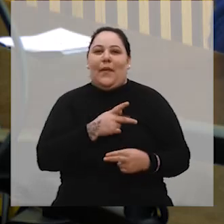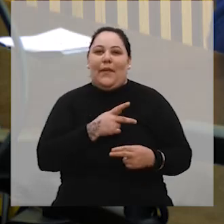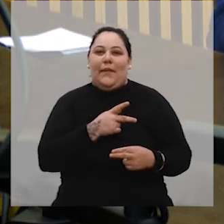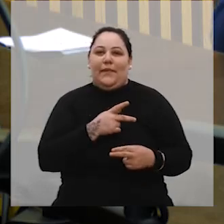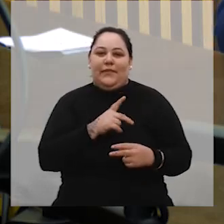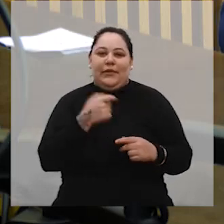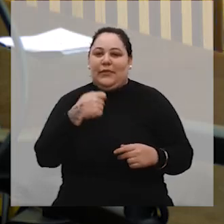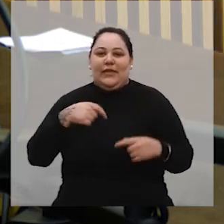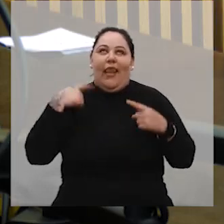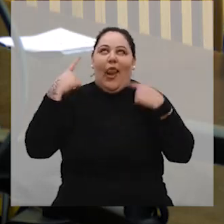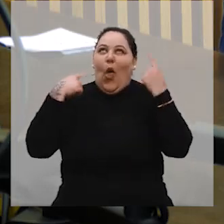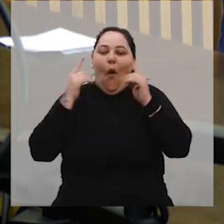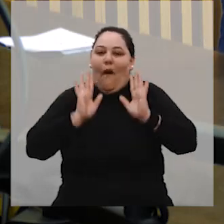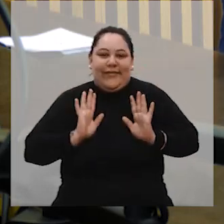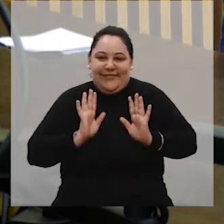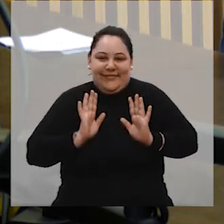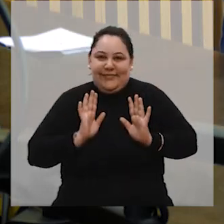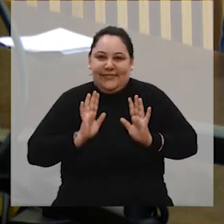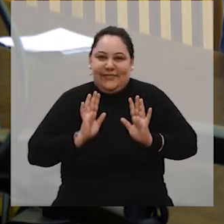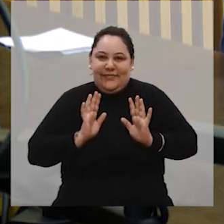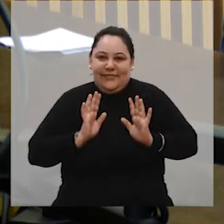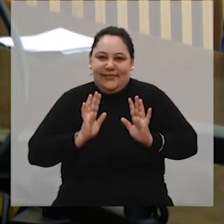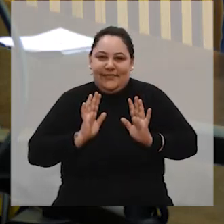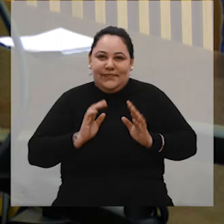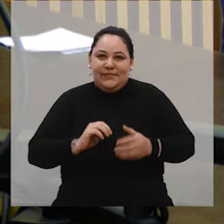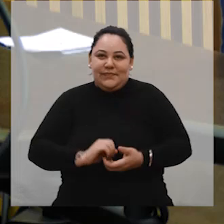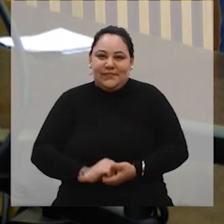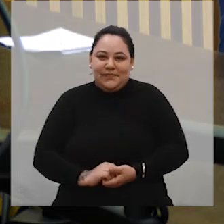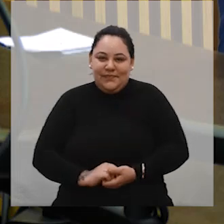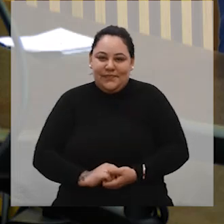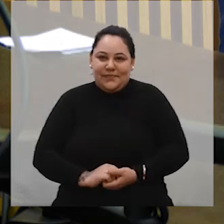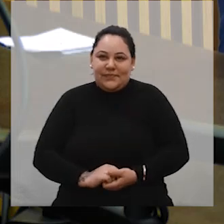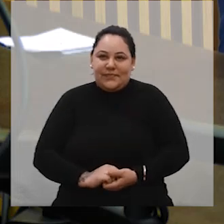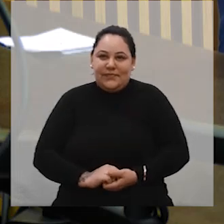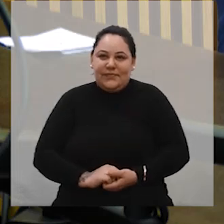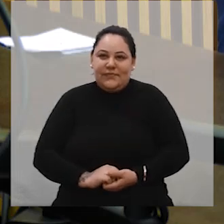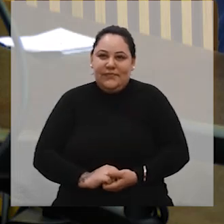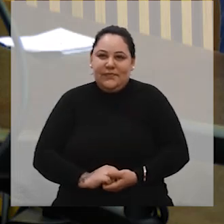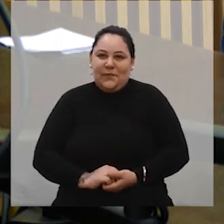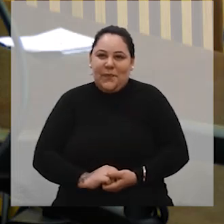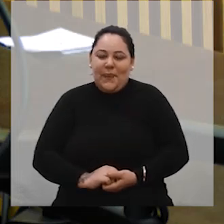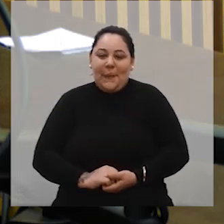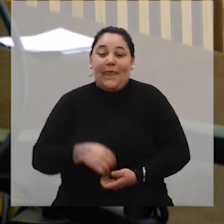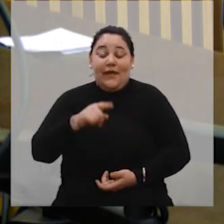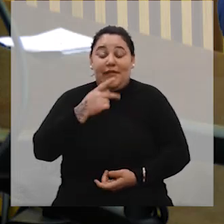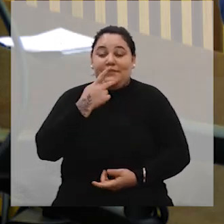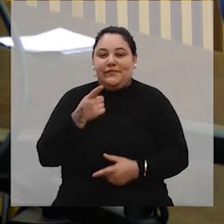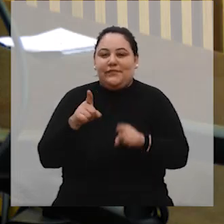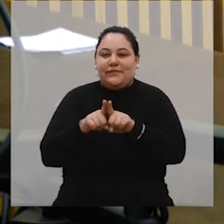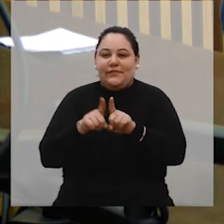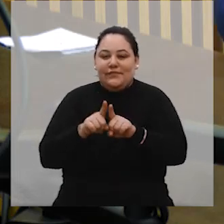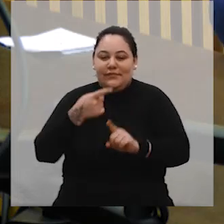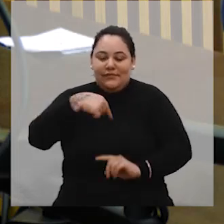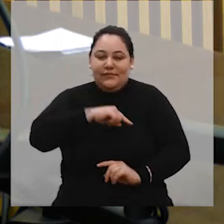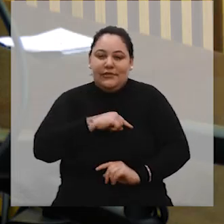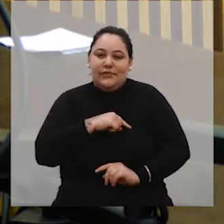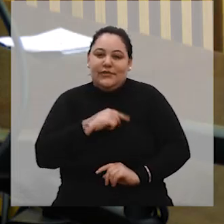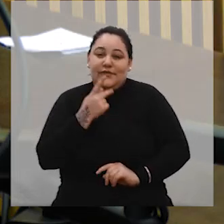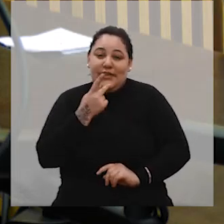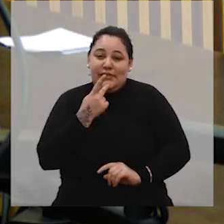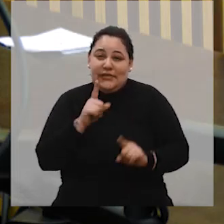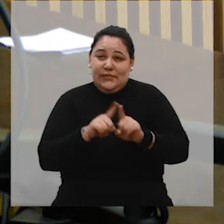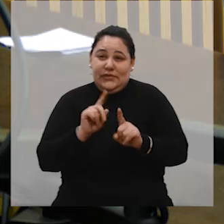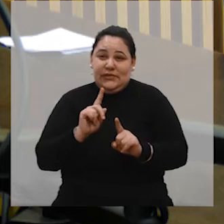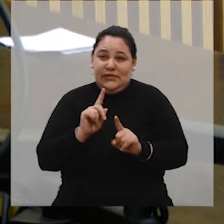conta disso. É o bom senso que a gente dá a volta. Sem dúvida. Doutora Renata, por favor. Não, eu ia comentar, a gente está falando muito, então, em